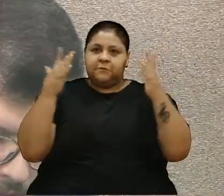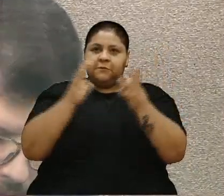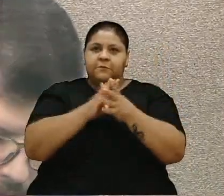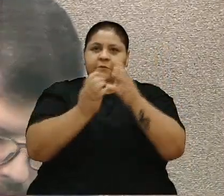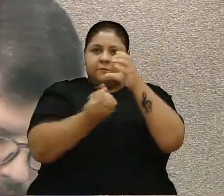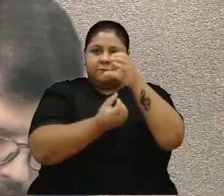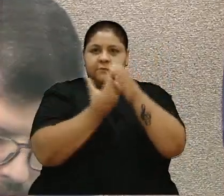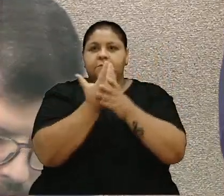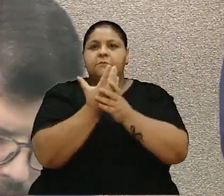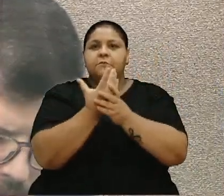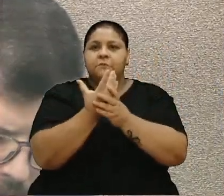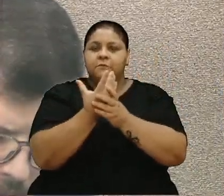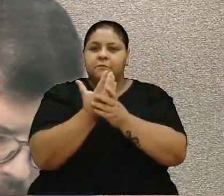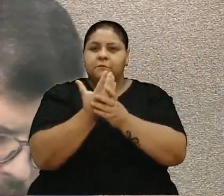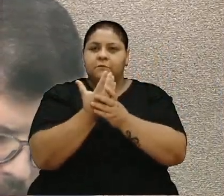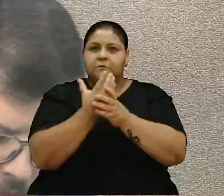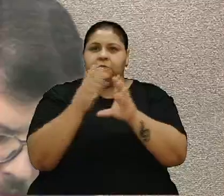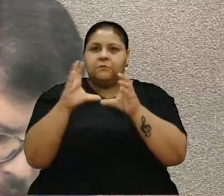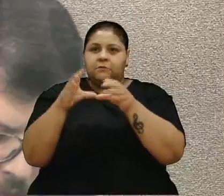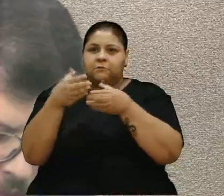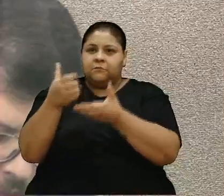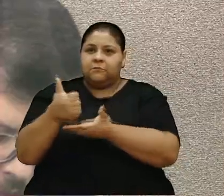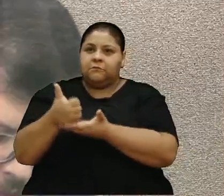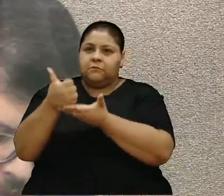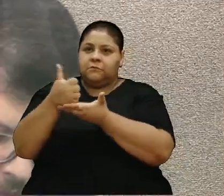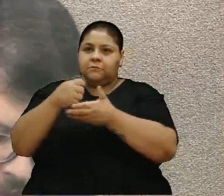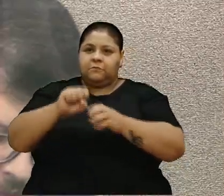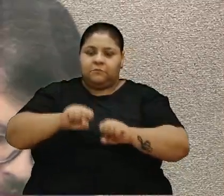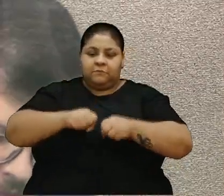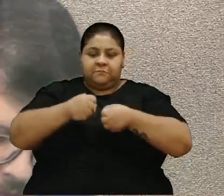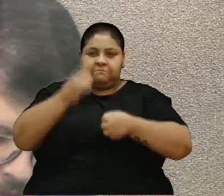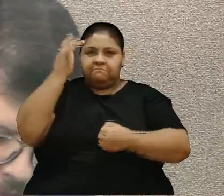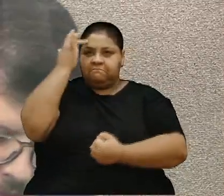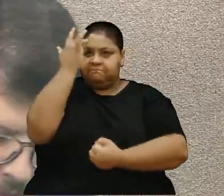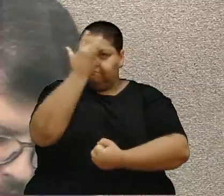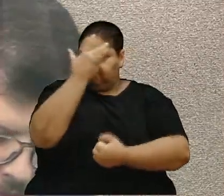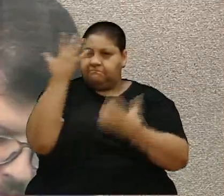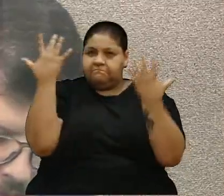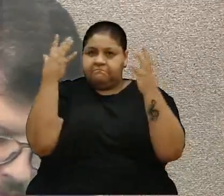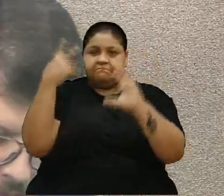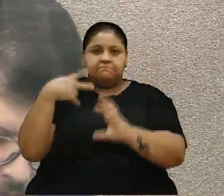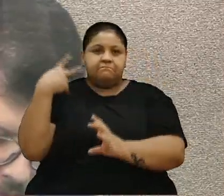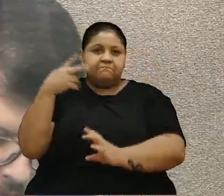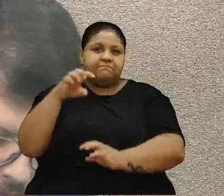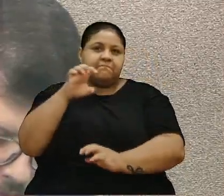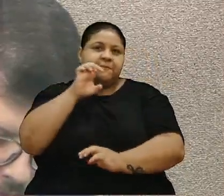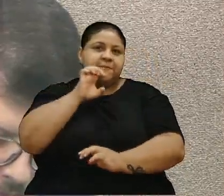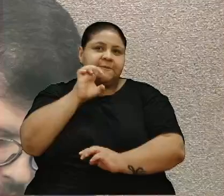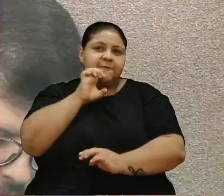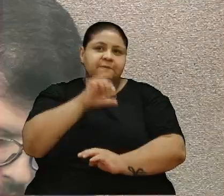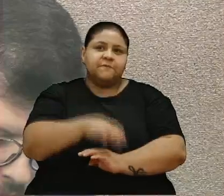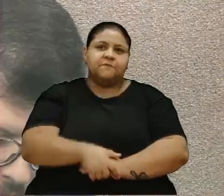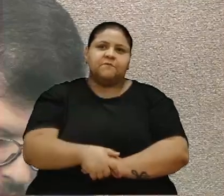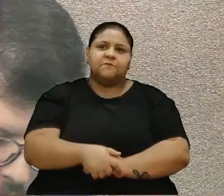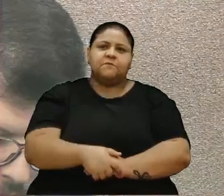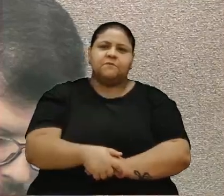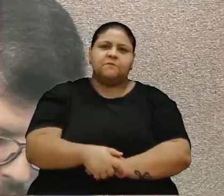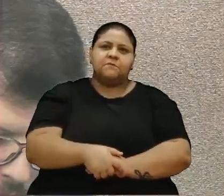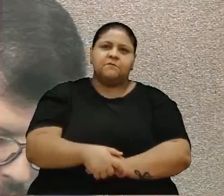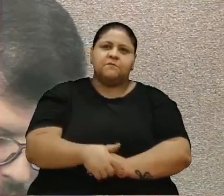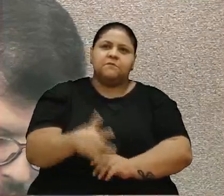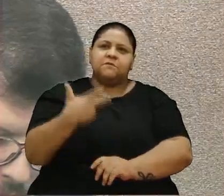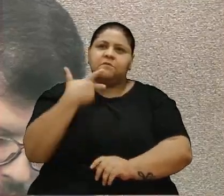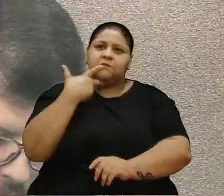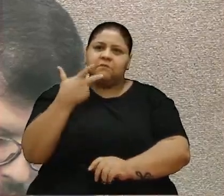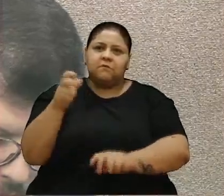autora pela criação da Frente Parlamentar da Defesa da Saúde Mental. Parabéns, vereadora Estela Balardim. E eu trago aqui um assunto que ainda não